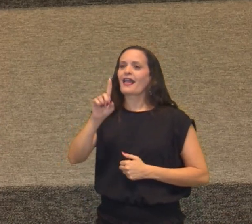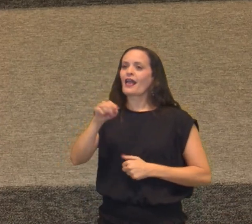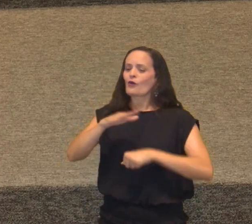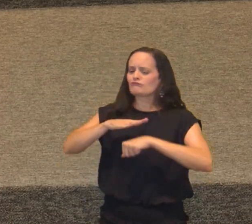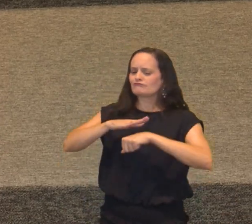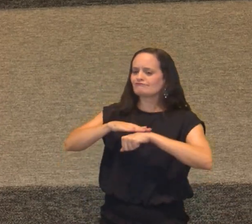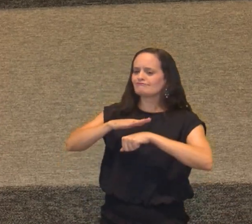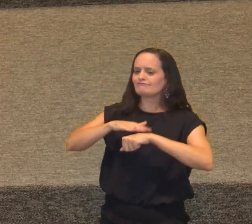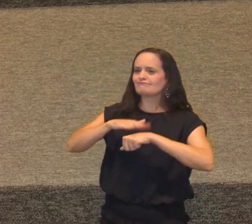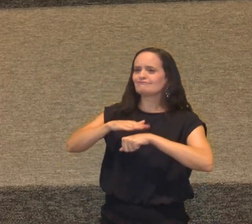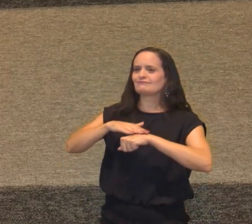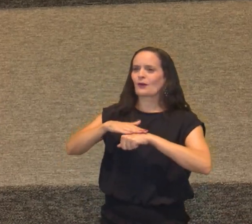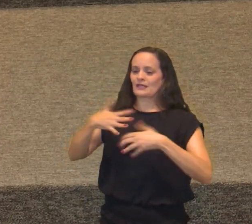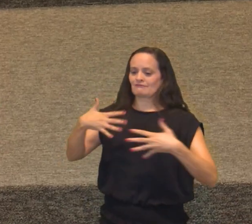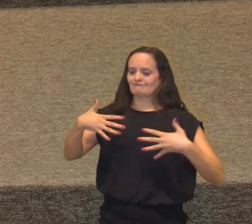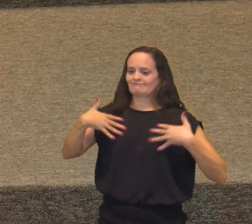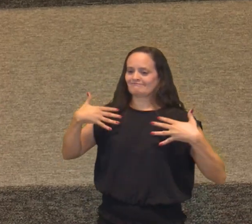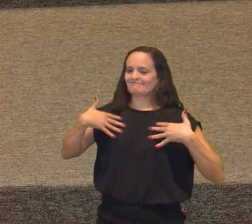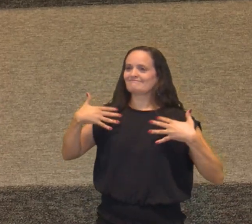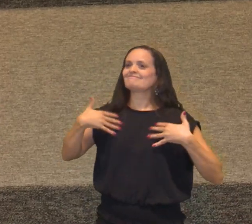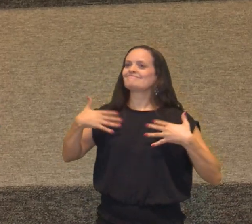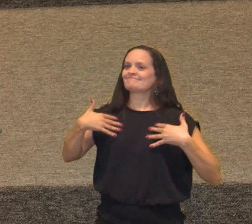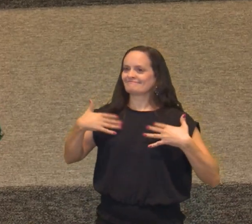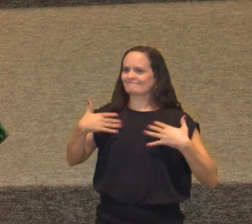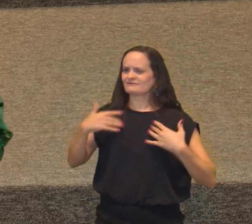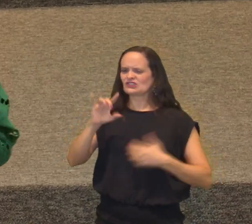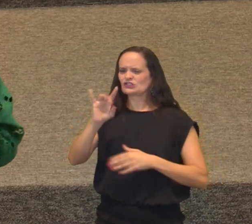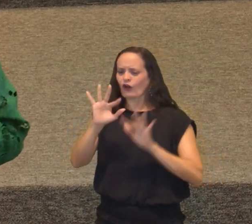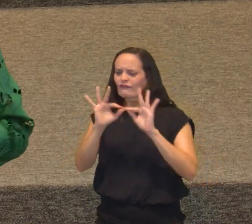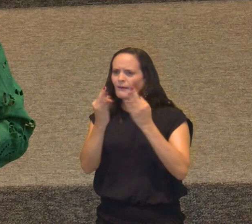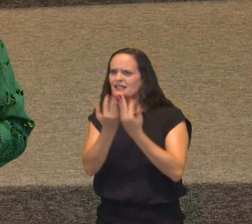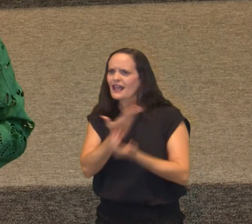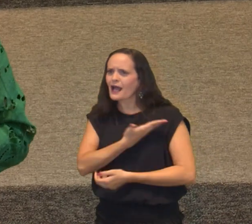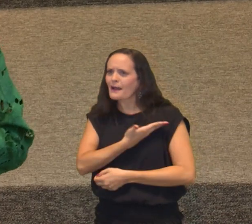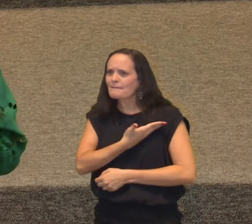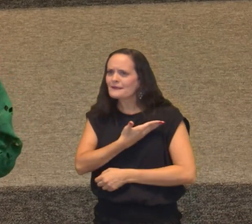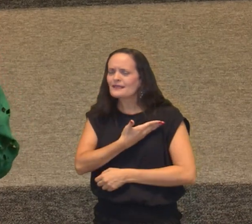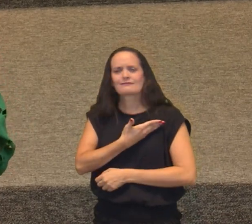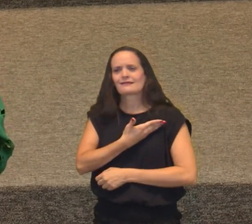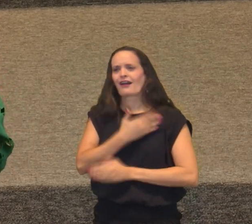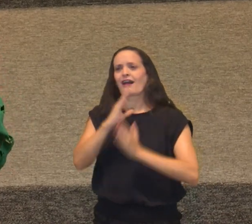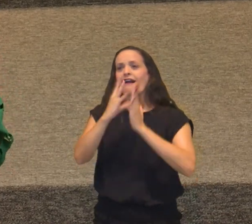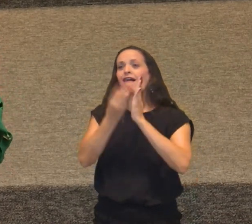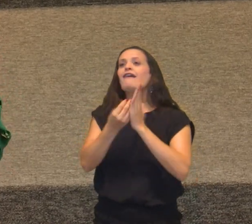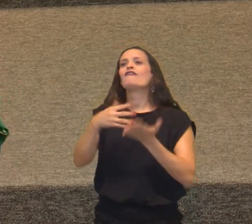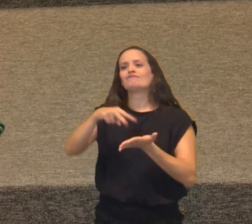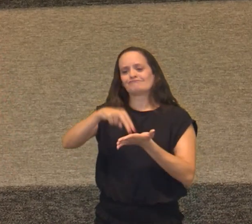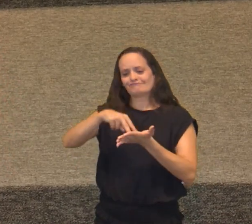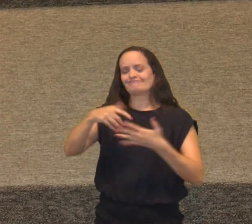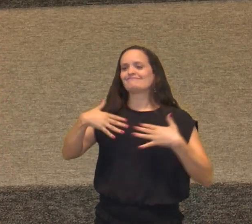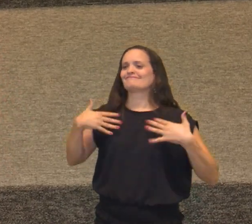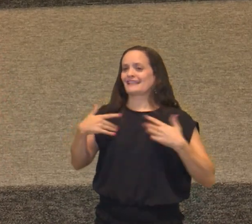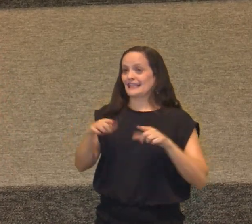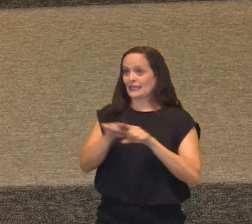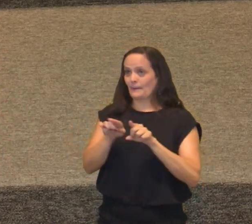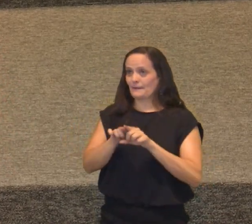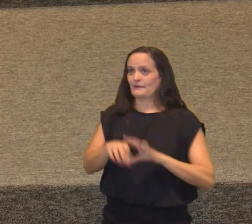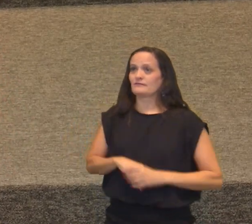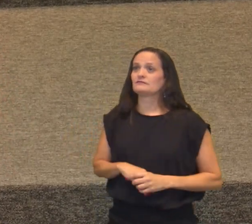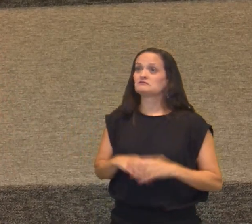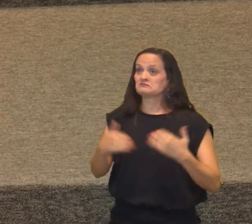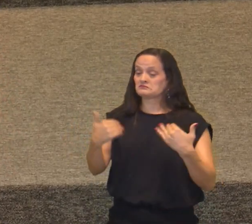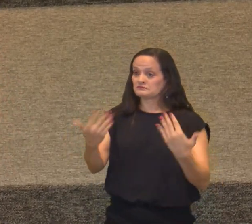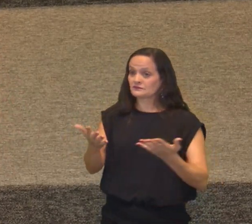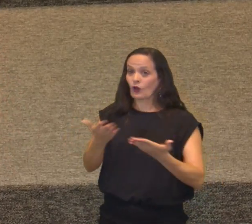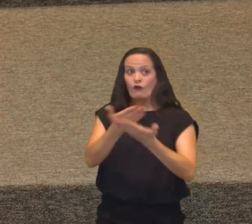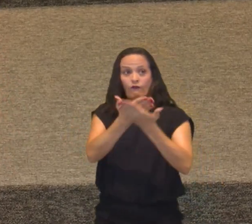festivo não somente para familiares e amigos, mas para toda a Igreja Memorial Batista. Então, eu gostaria de dizer, você que